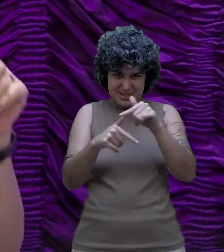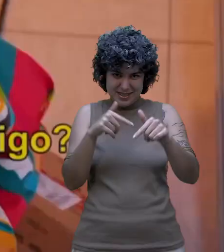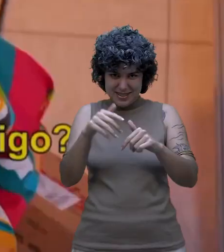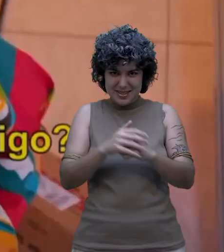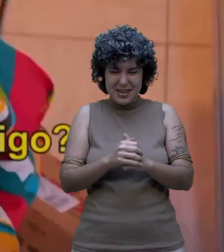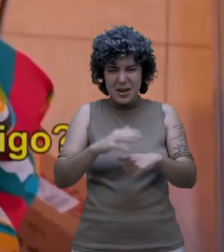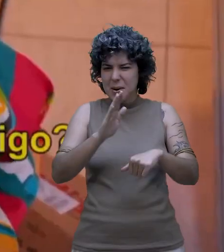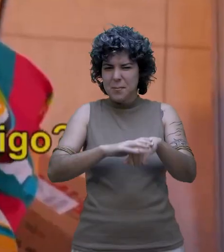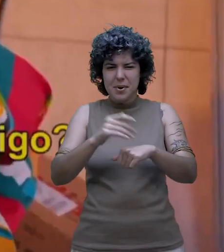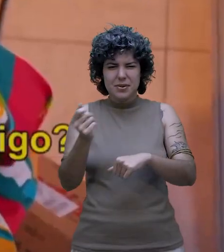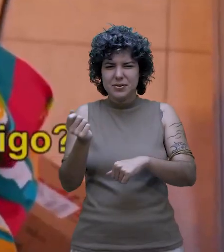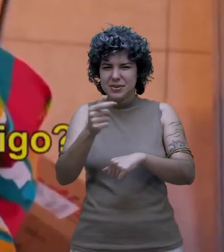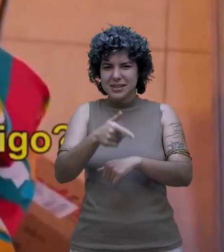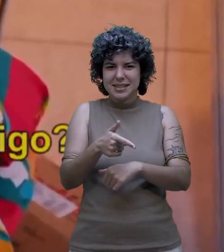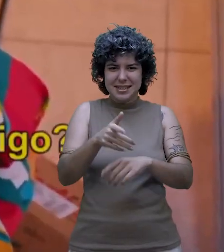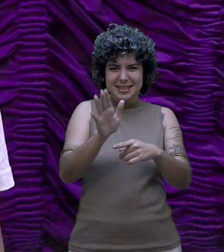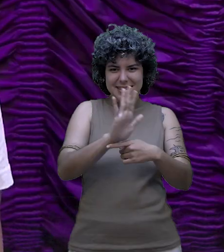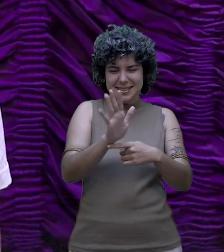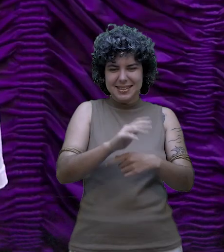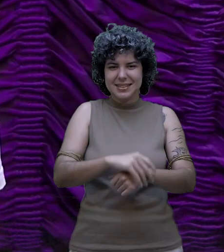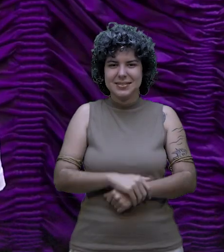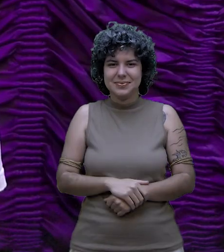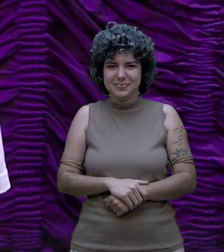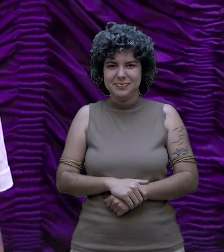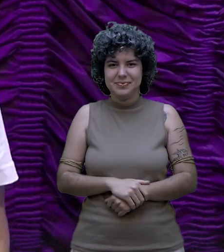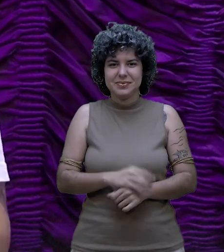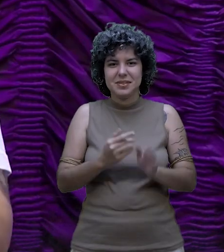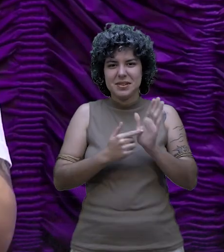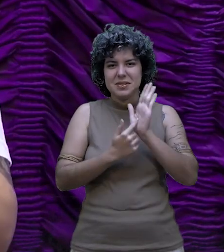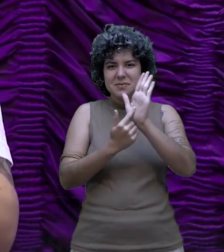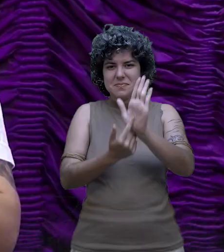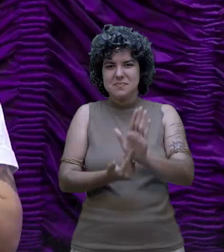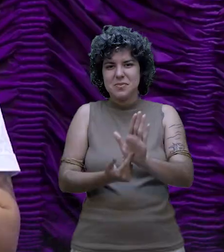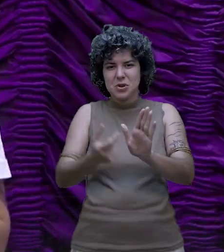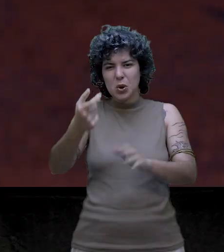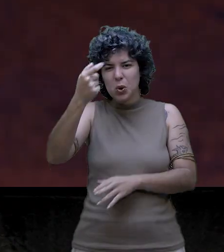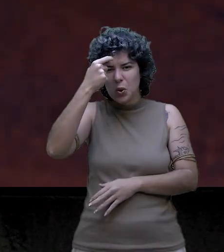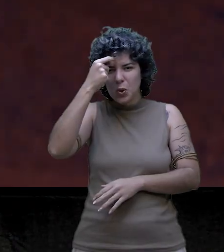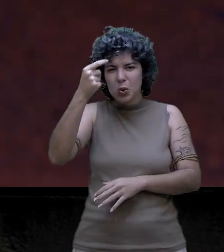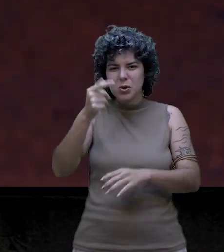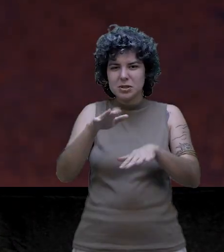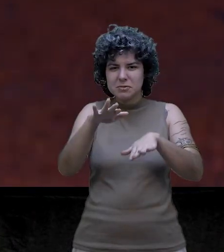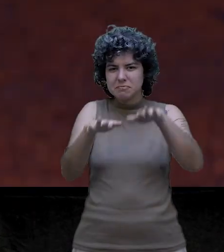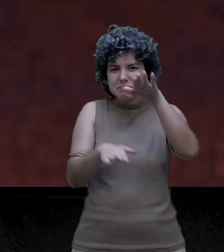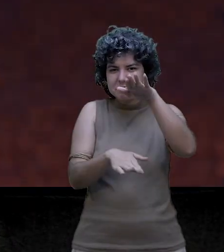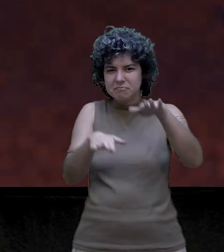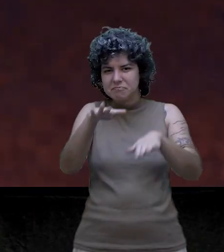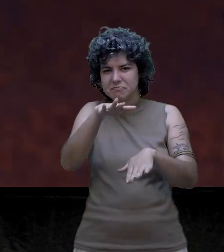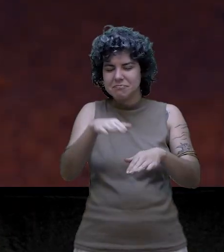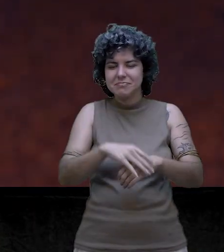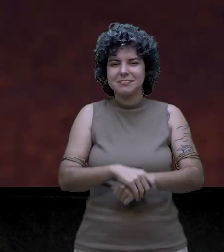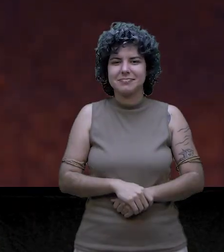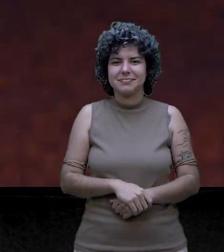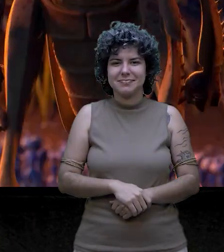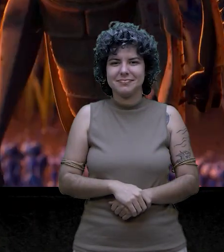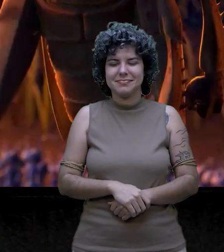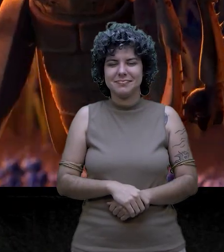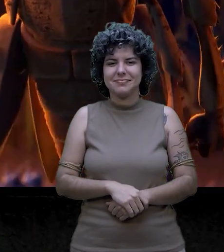que cinema. Tá brincando comigo, pegadinho? Veio trazer consciência de classe. Formigas não servem a